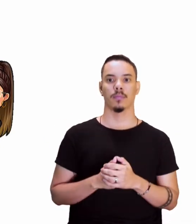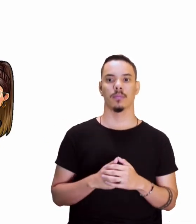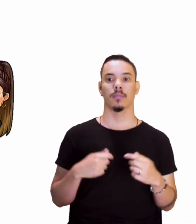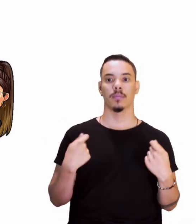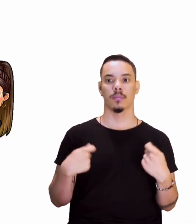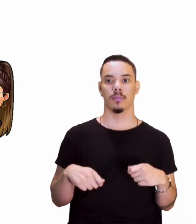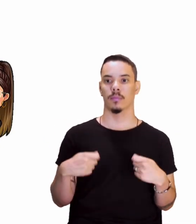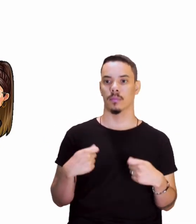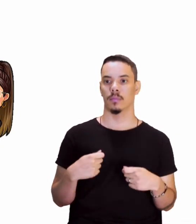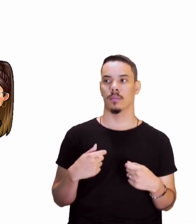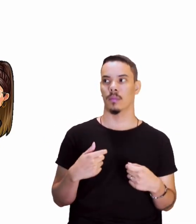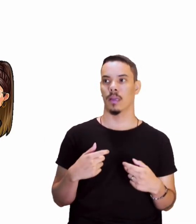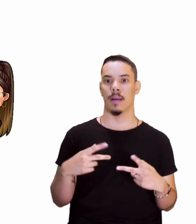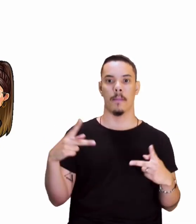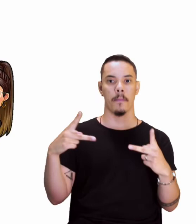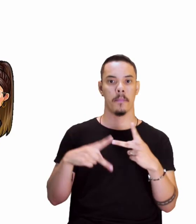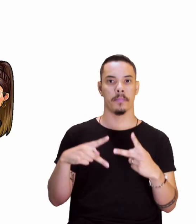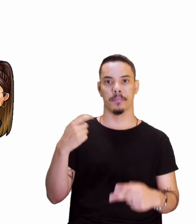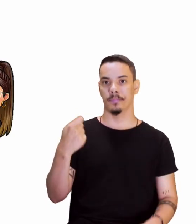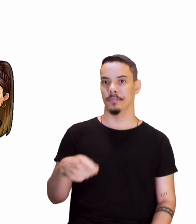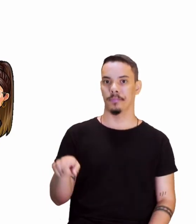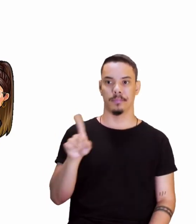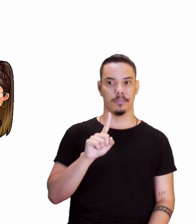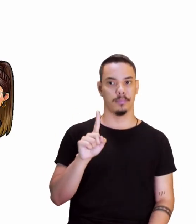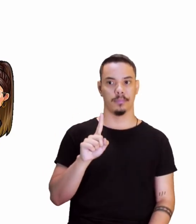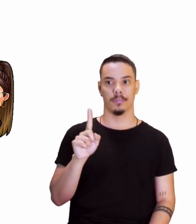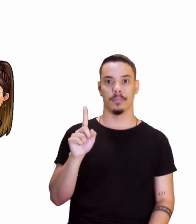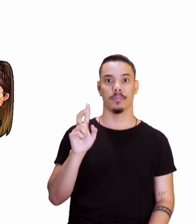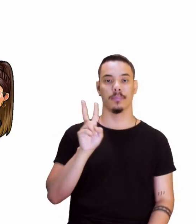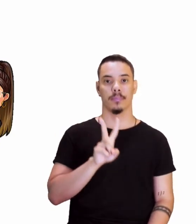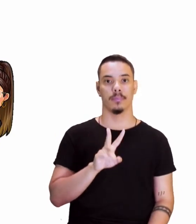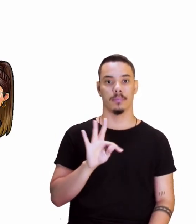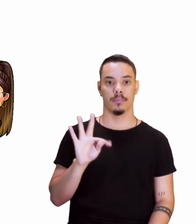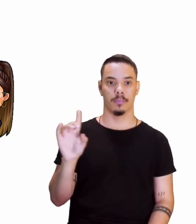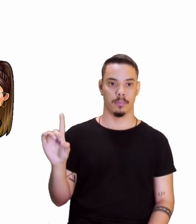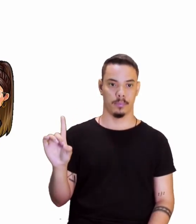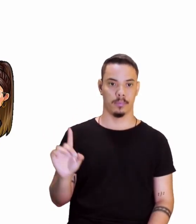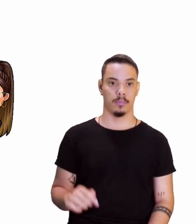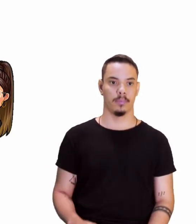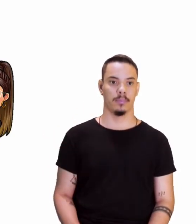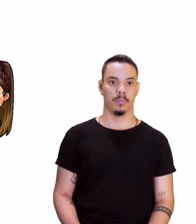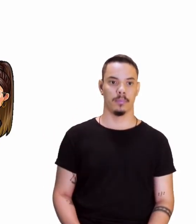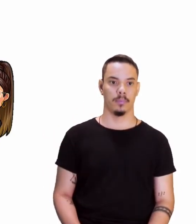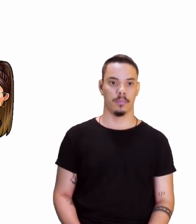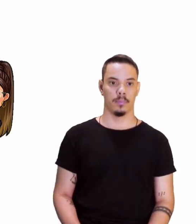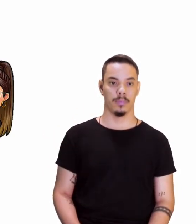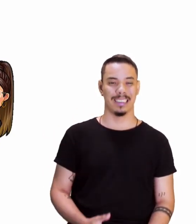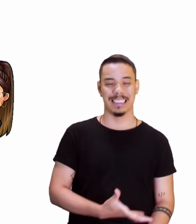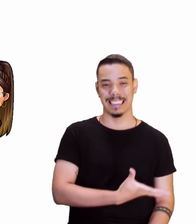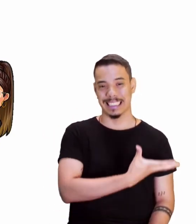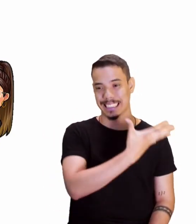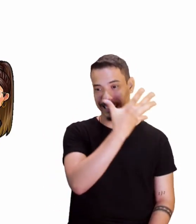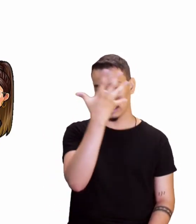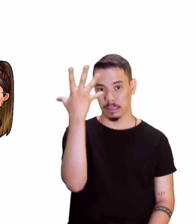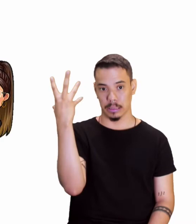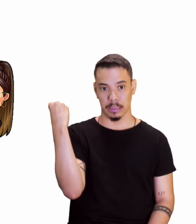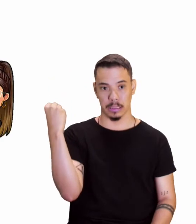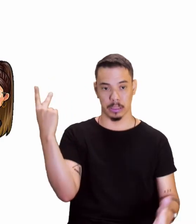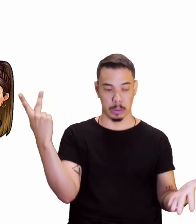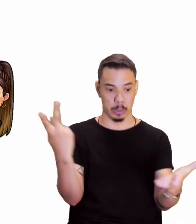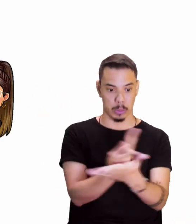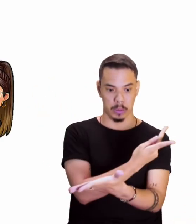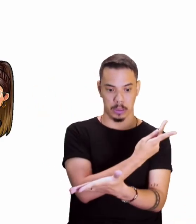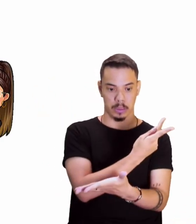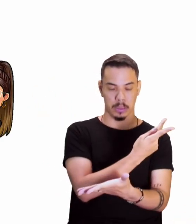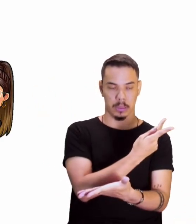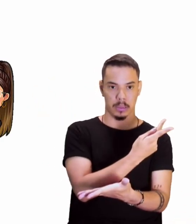empregado o quê? Sem preposição. E vai ser verbo transitivo direto, ó. Esqueci o quê?